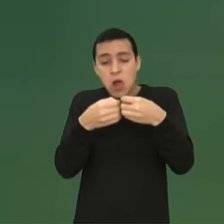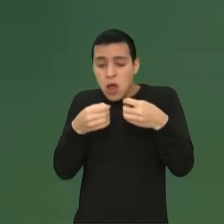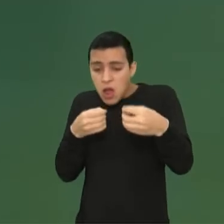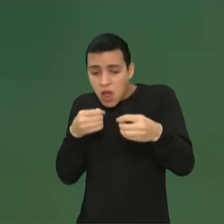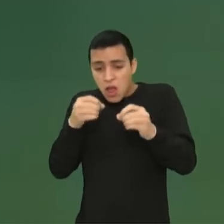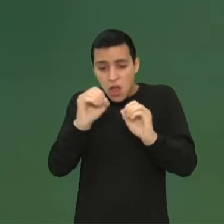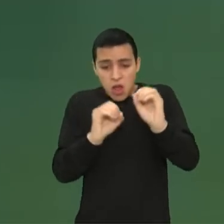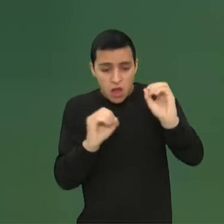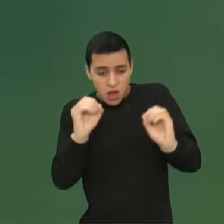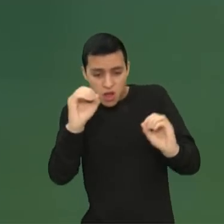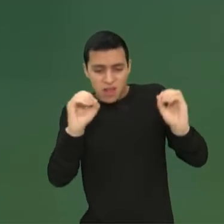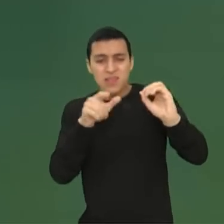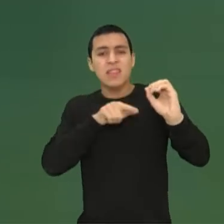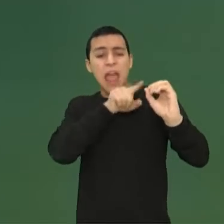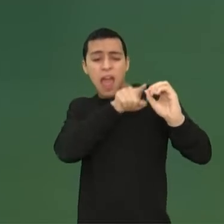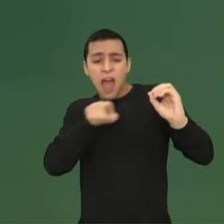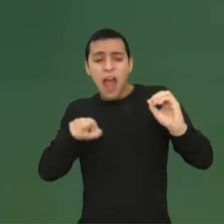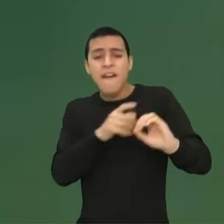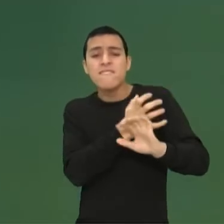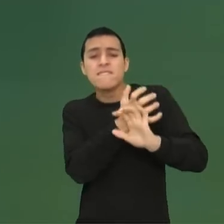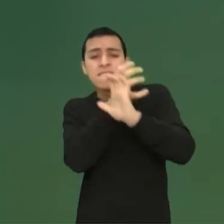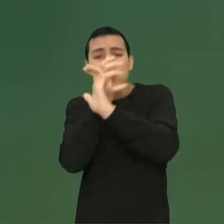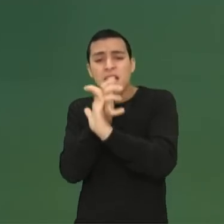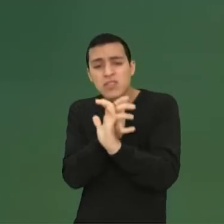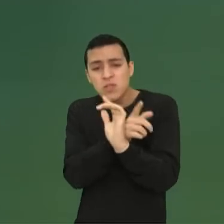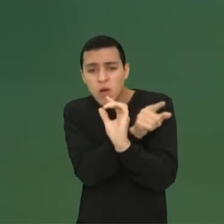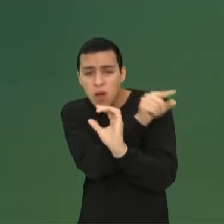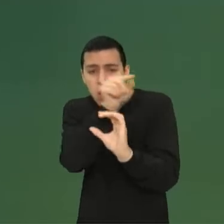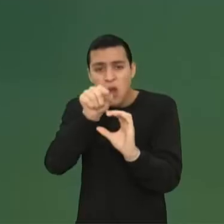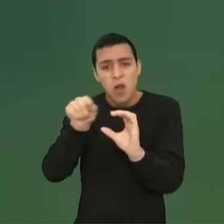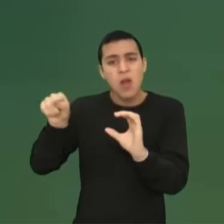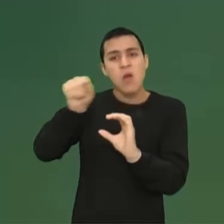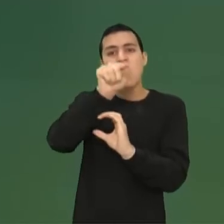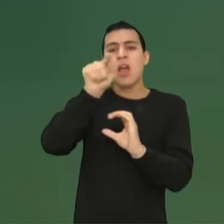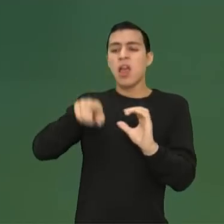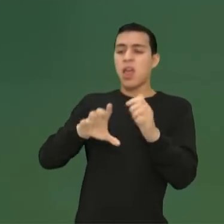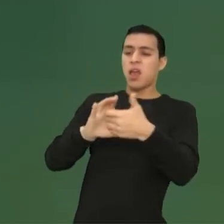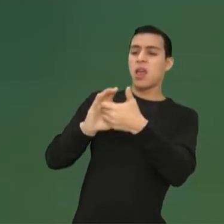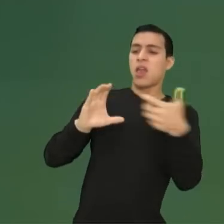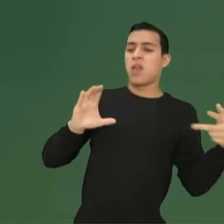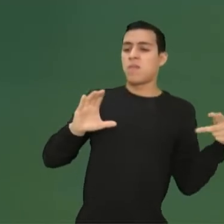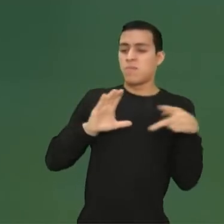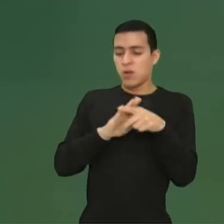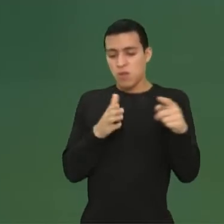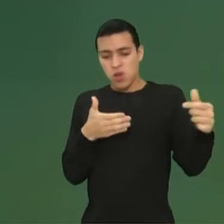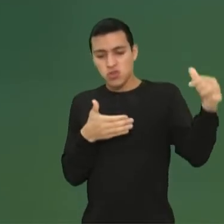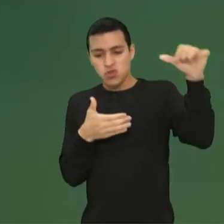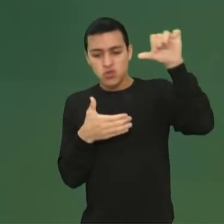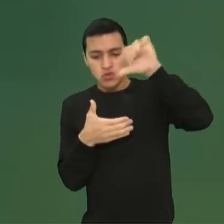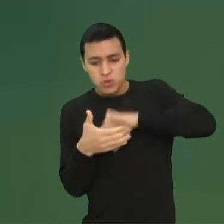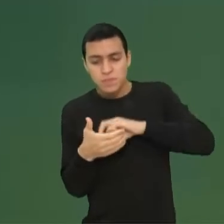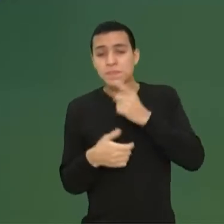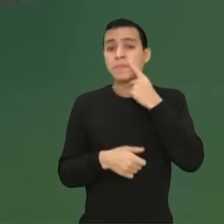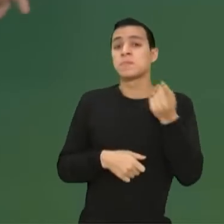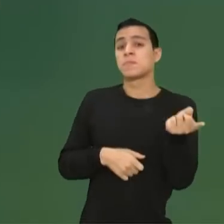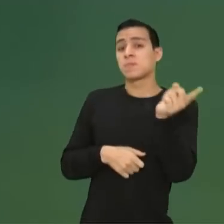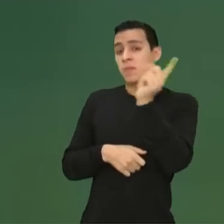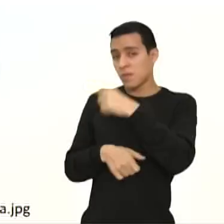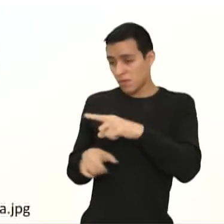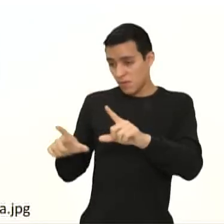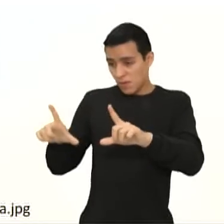outras. Tem um espaço entre elas. E isso dá a característica de ser líquido. E percebam aqui